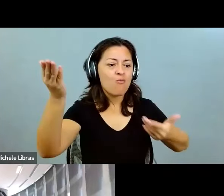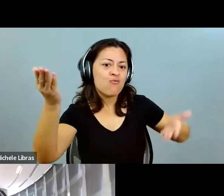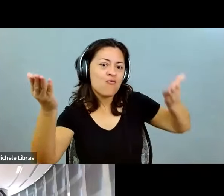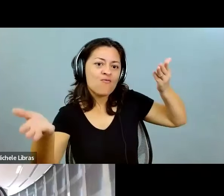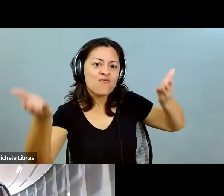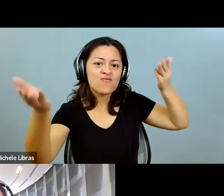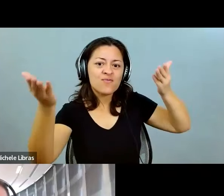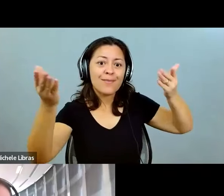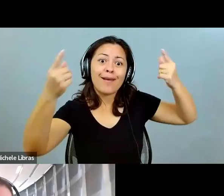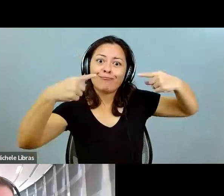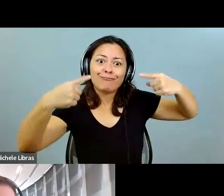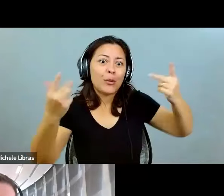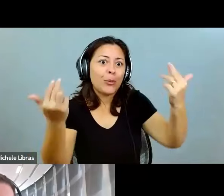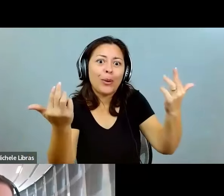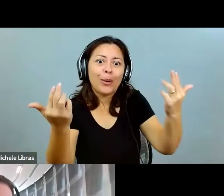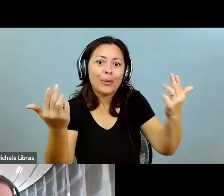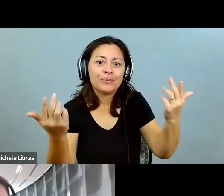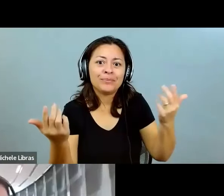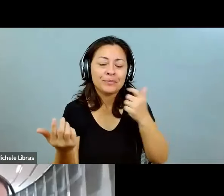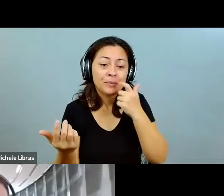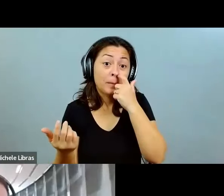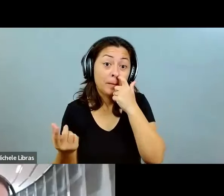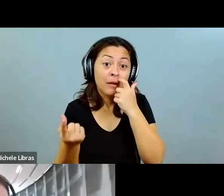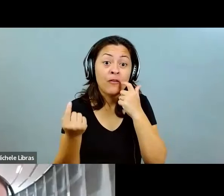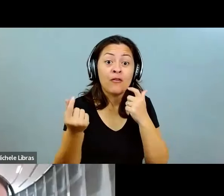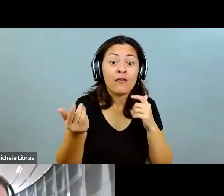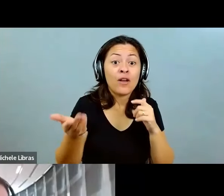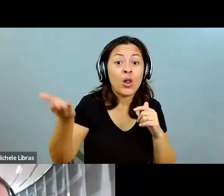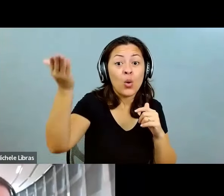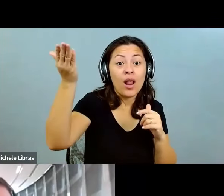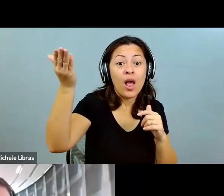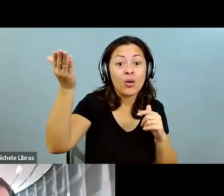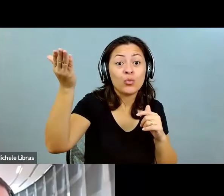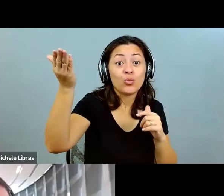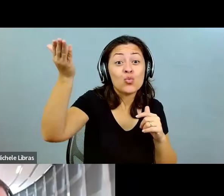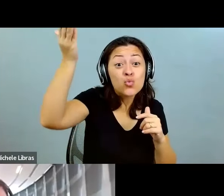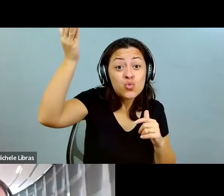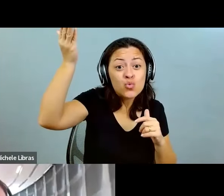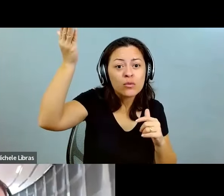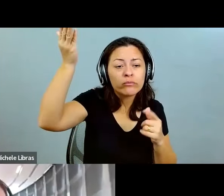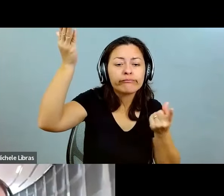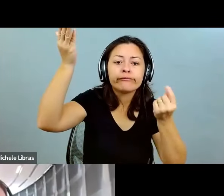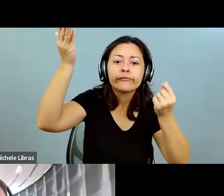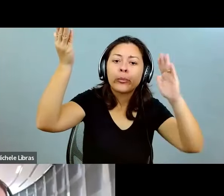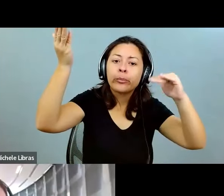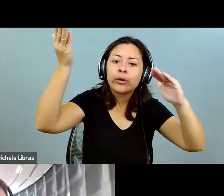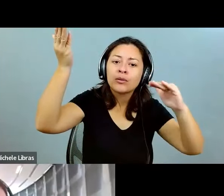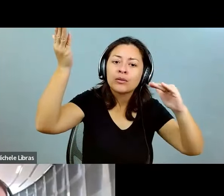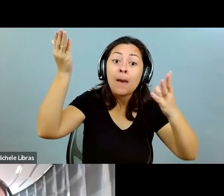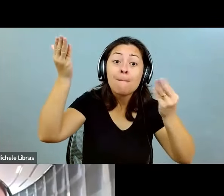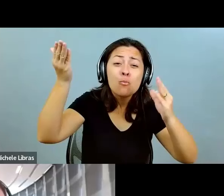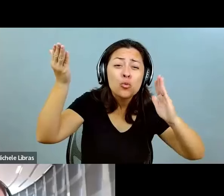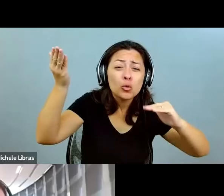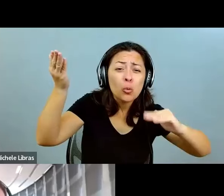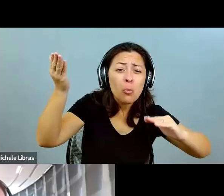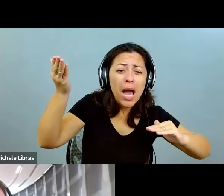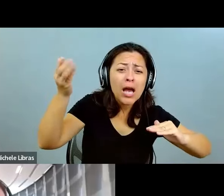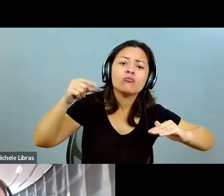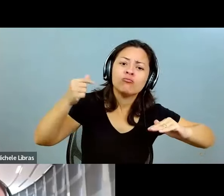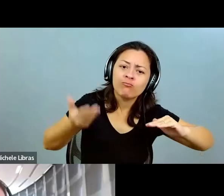quando o preço o preço tá alto depois do preço alto só tem um caminho é preço baixo quando o preço tá muito baixo tem um caminho é preço alto porque